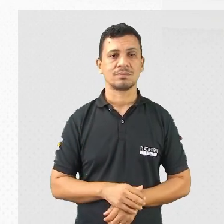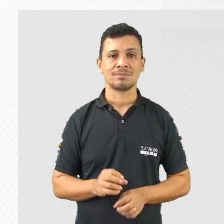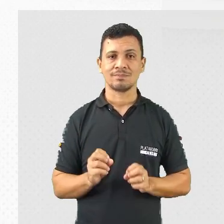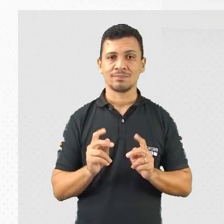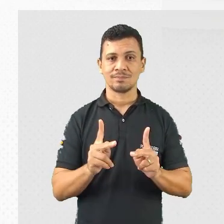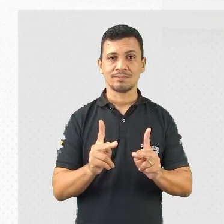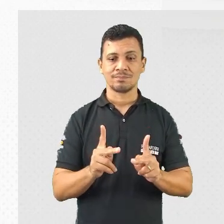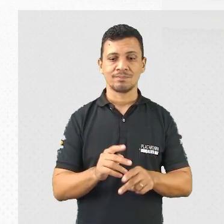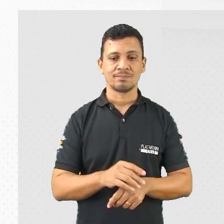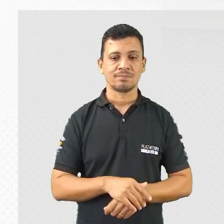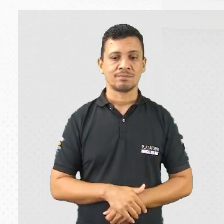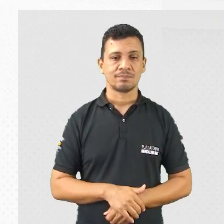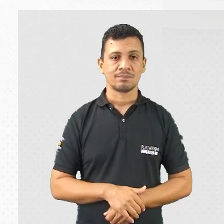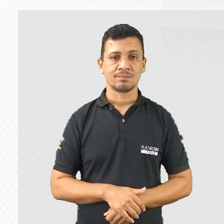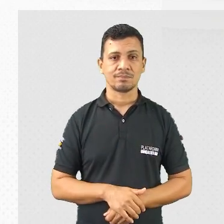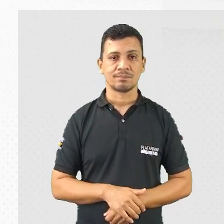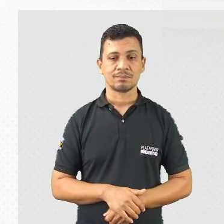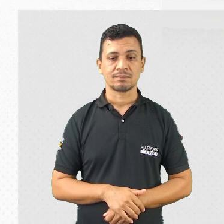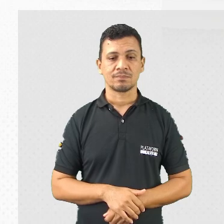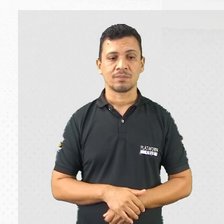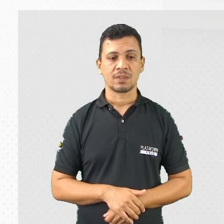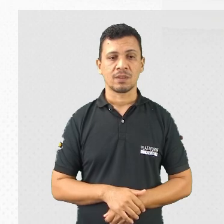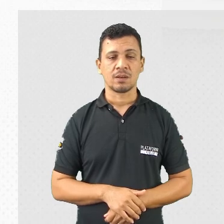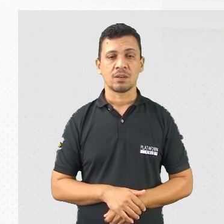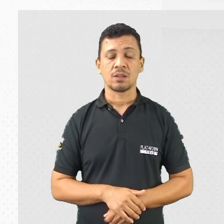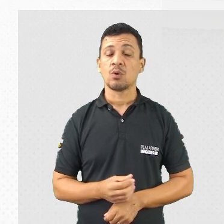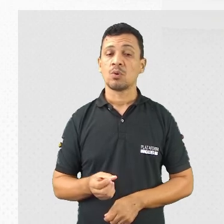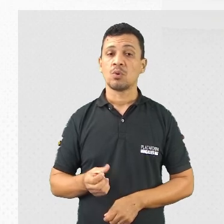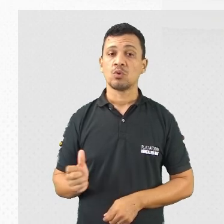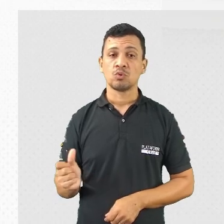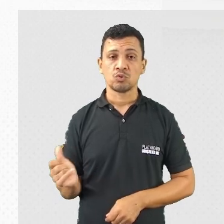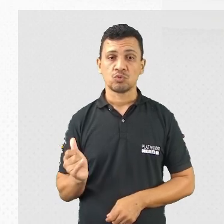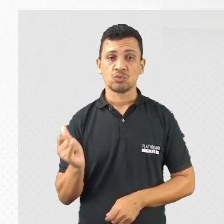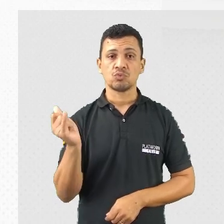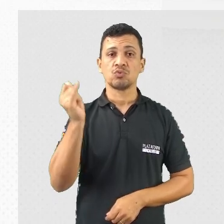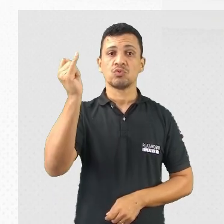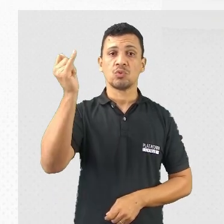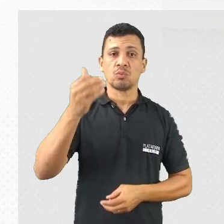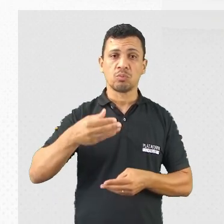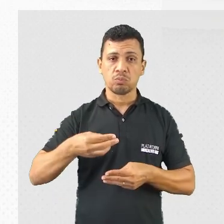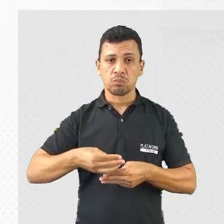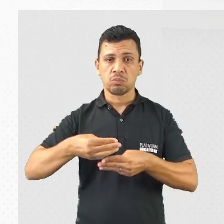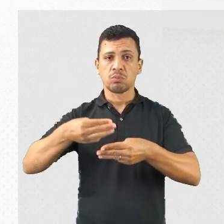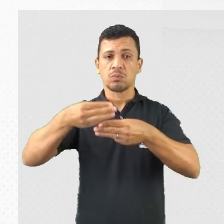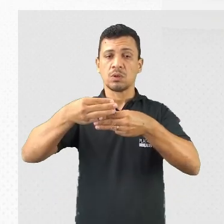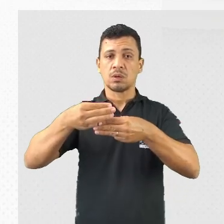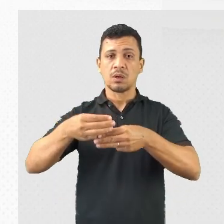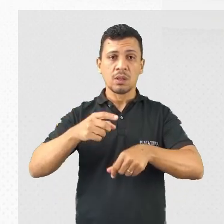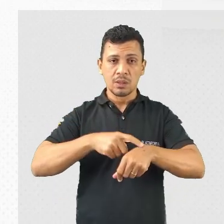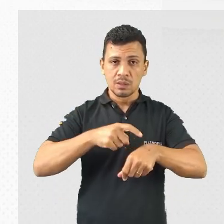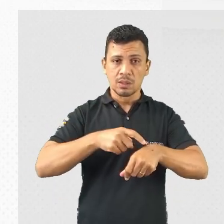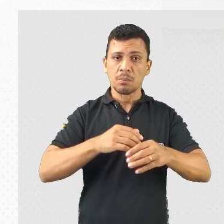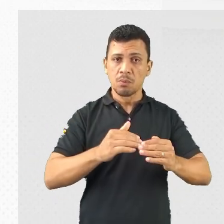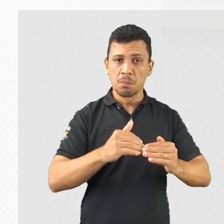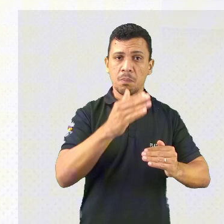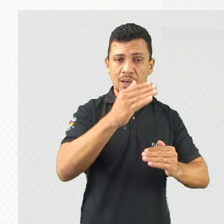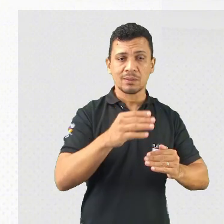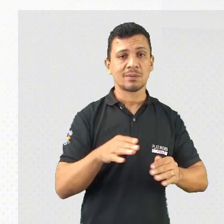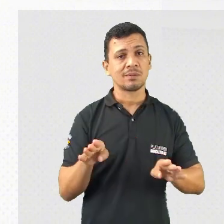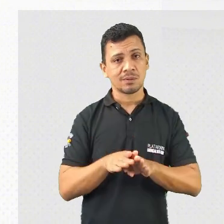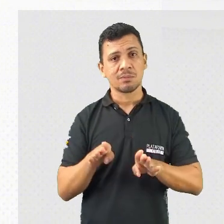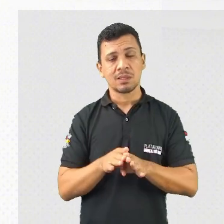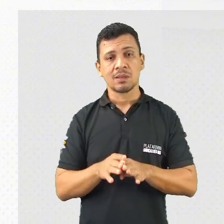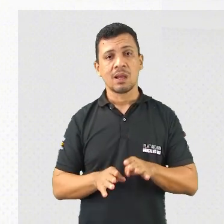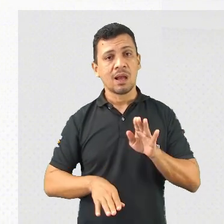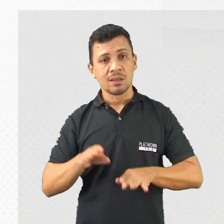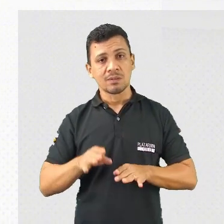Beleza? Então, esse é o valor. Tá? Então, o juro composto, pessoal, quanto mais maior o prazo, maior ele é. Tanto é que existem